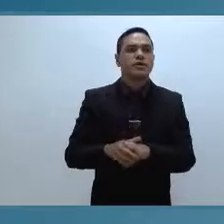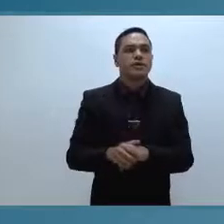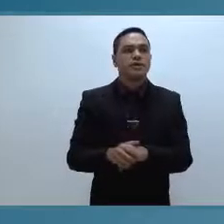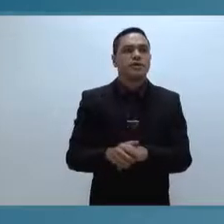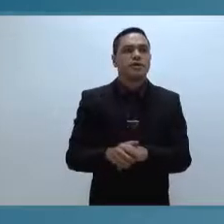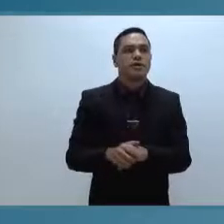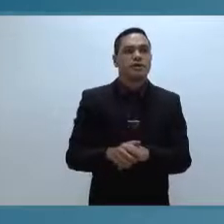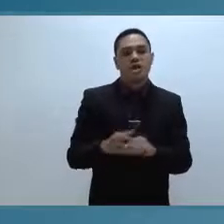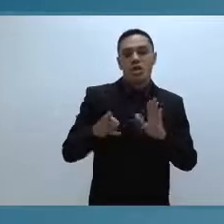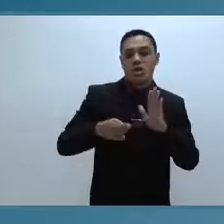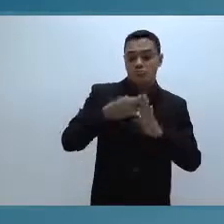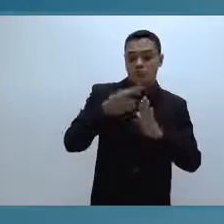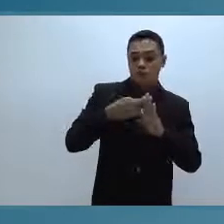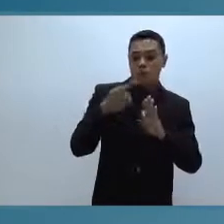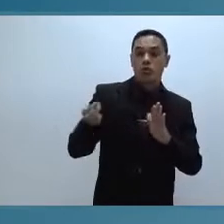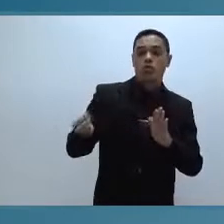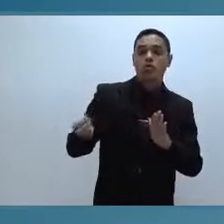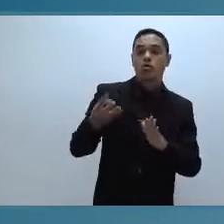a nova resolução.